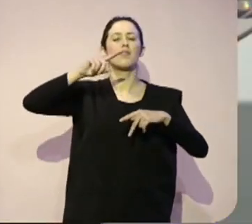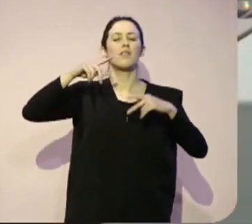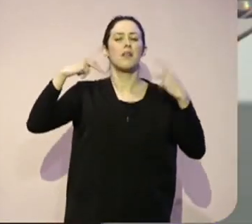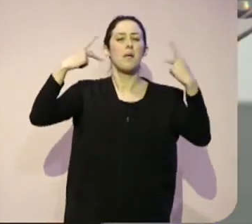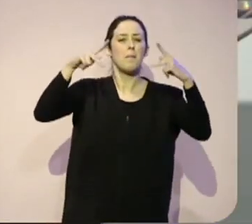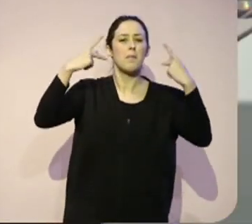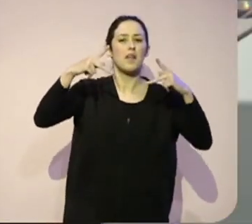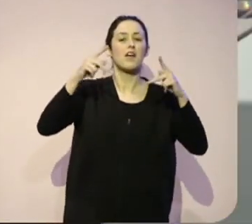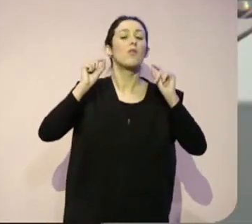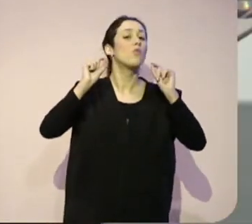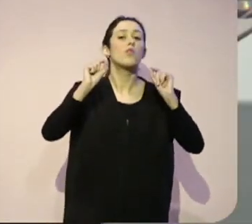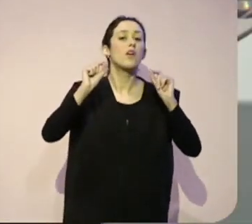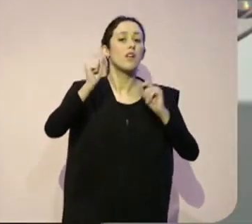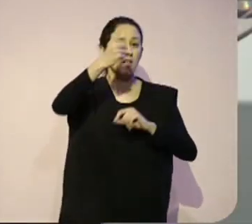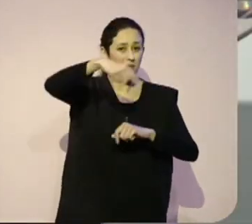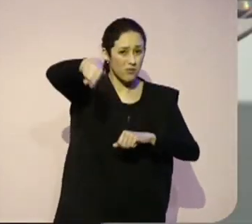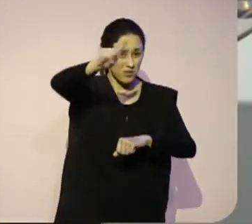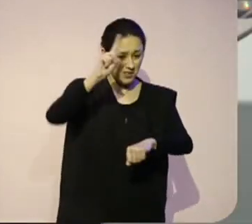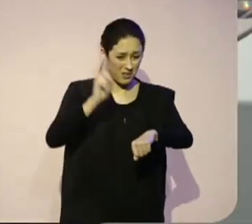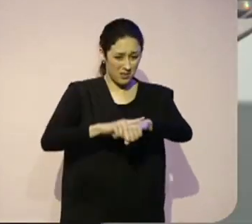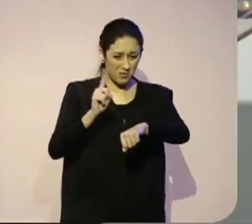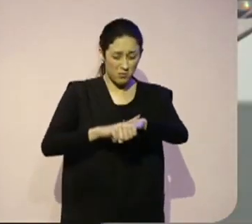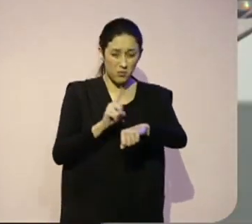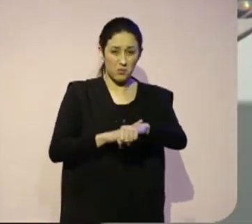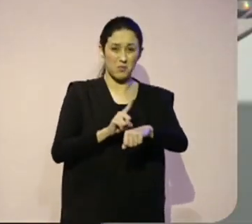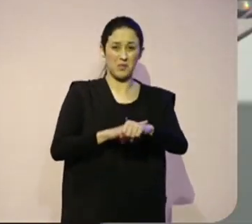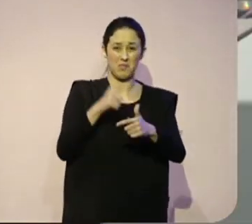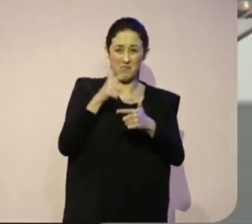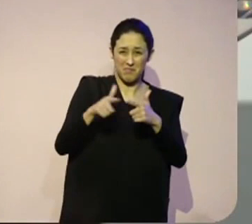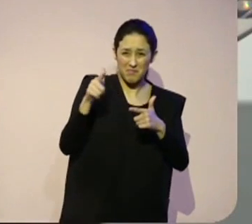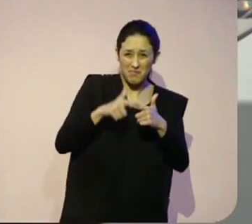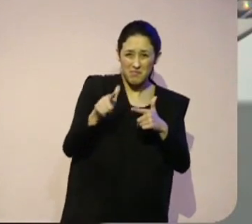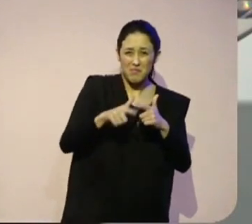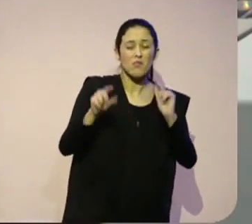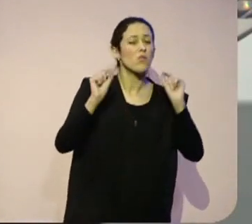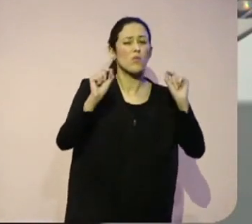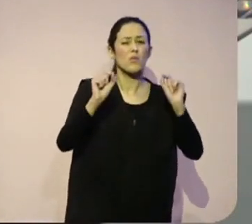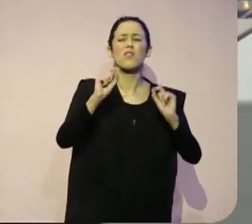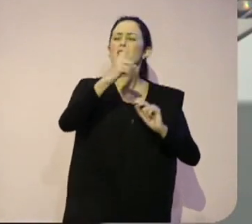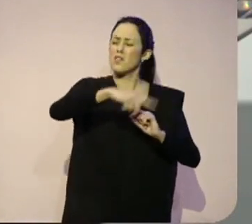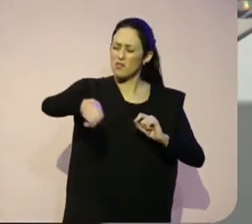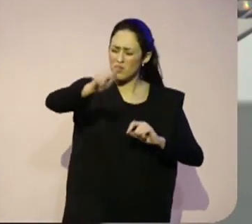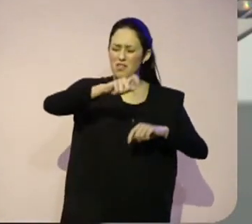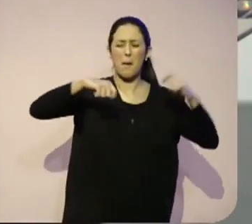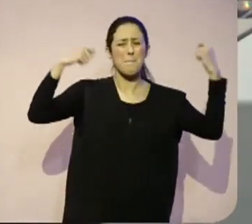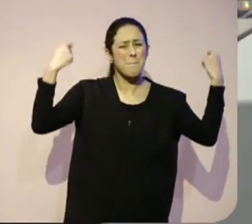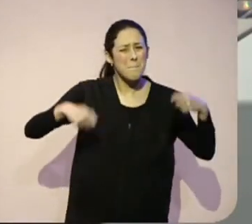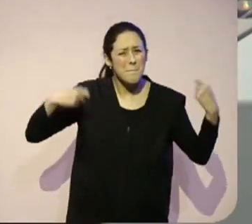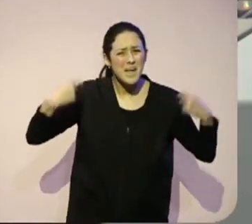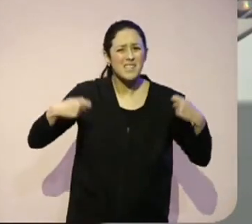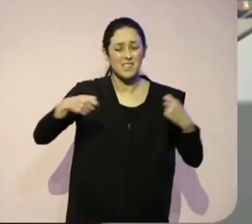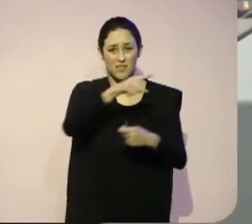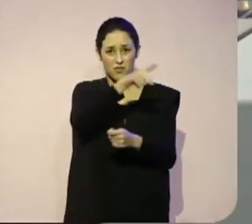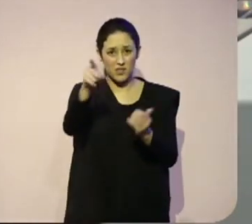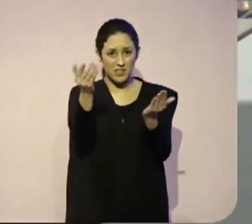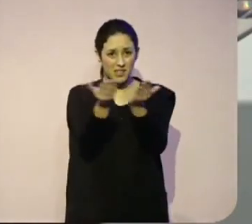tempo de crise, você precisa, é uma necessidade do cristão,